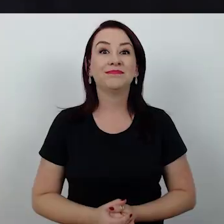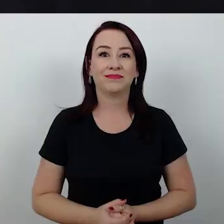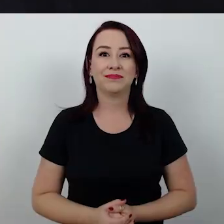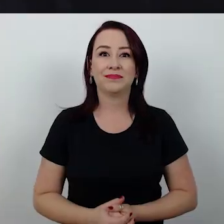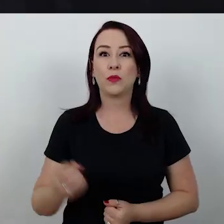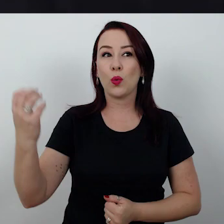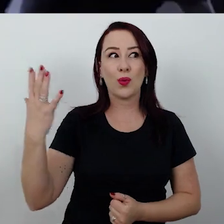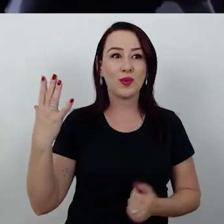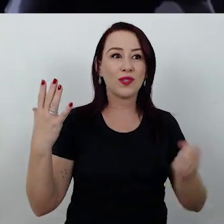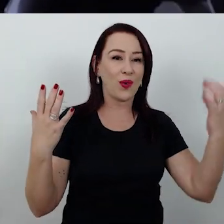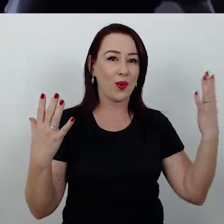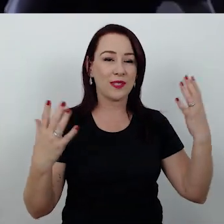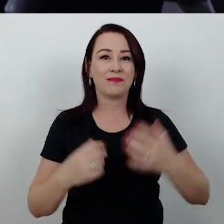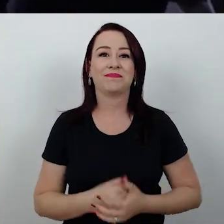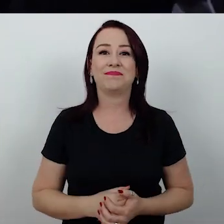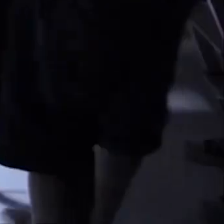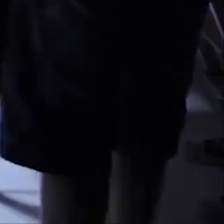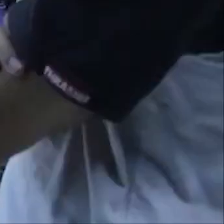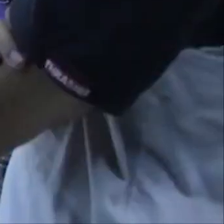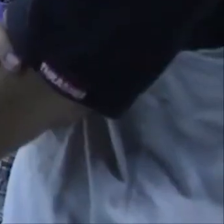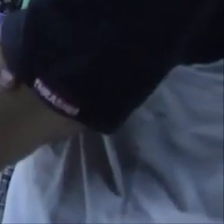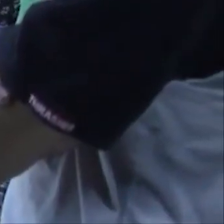A luz de 3 pontos.